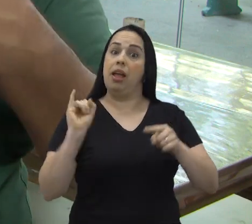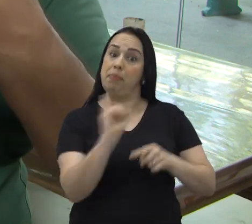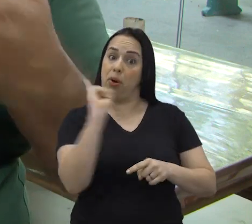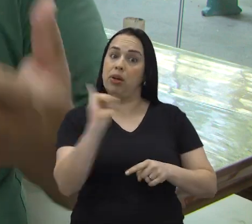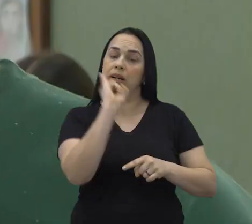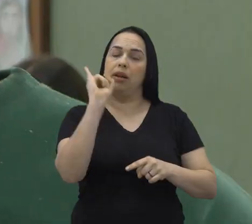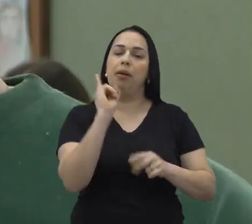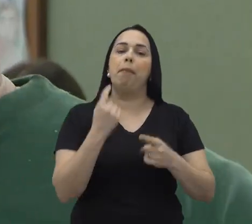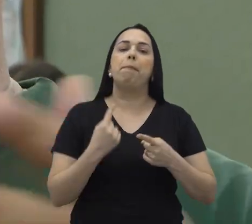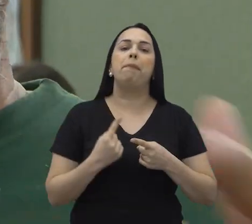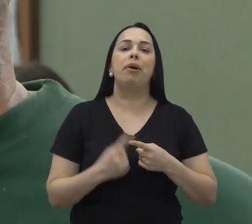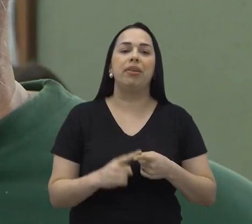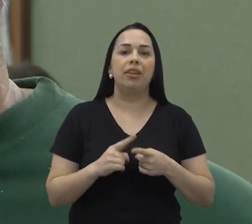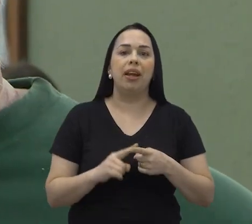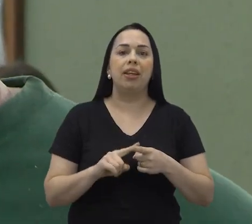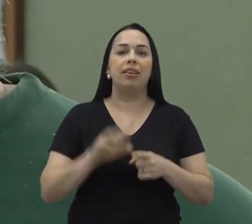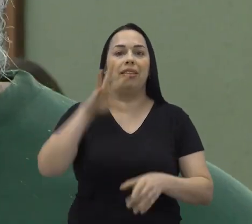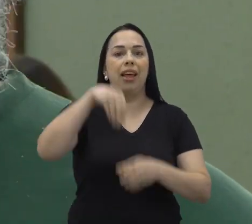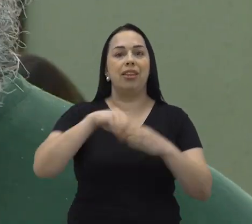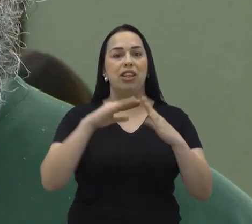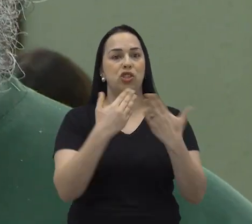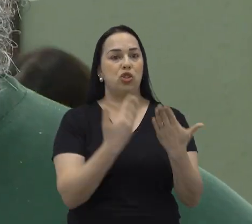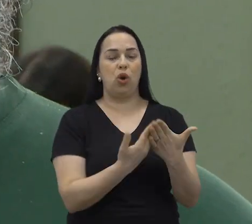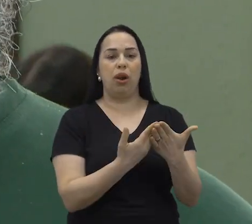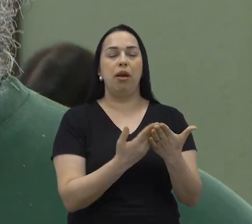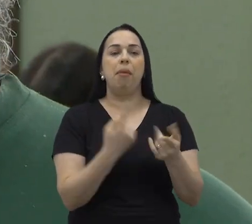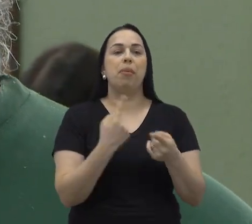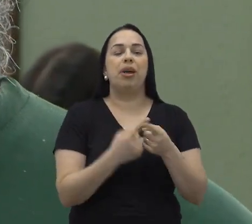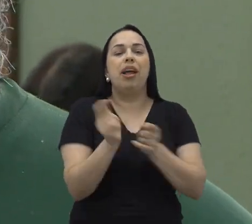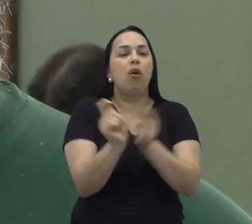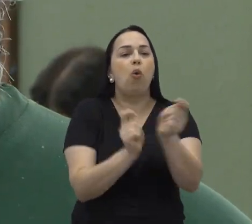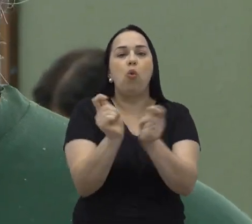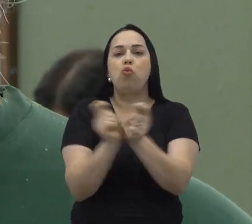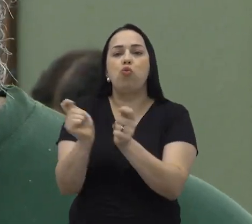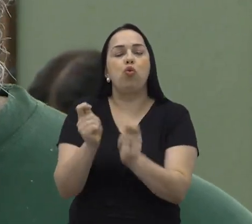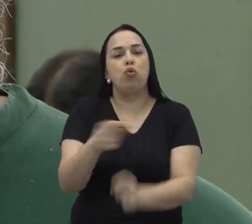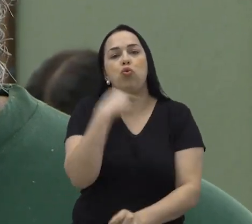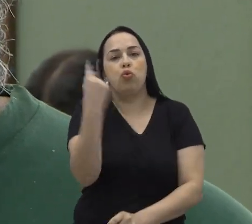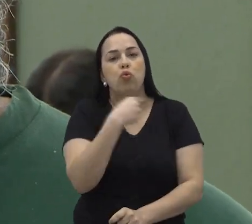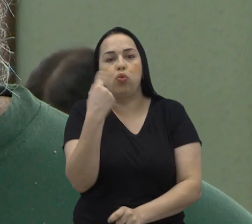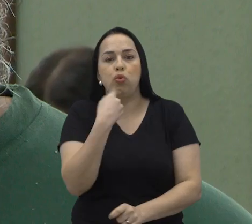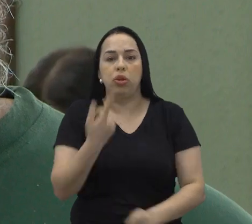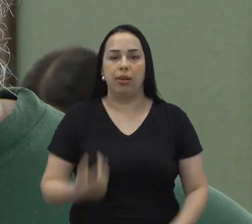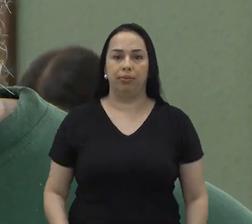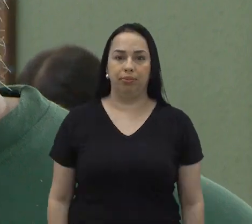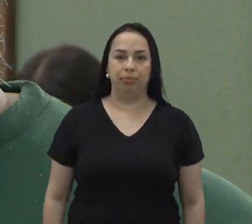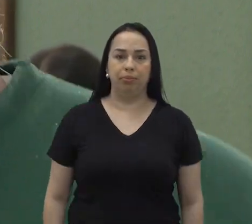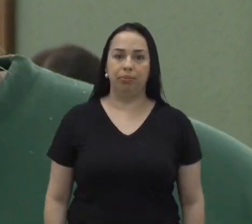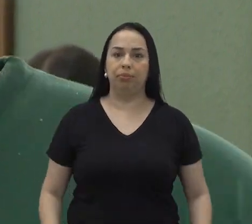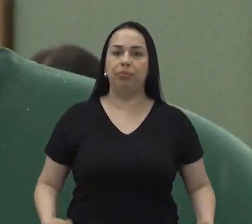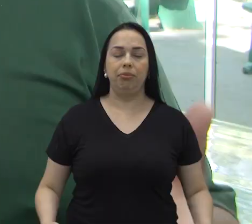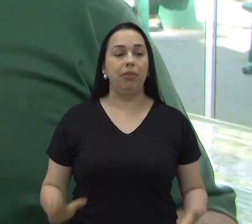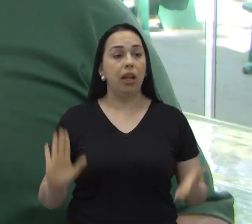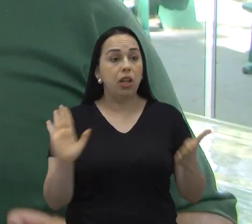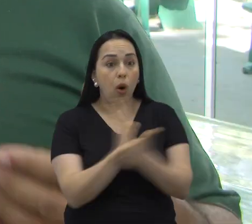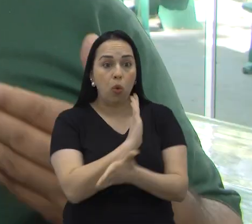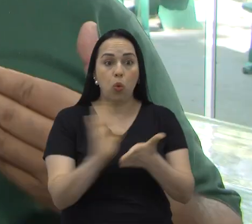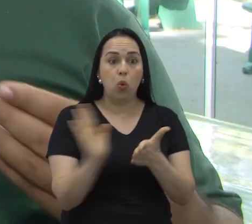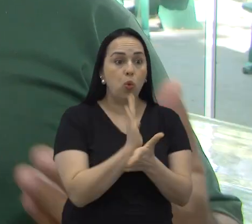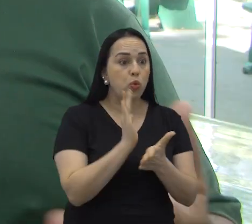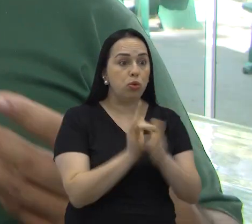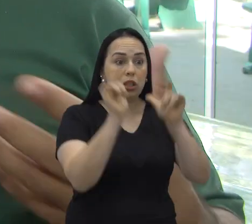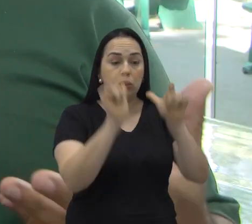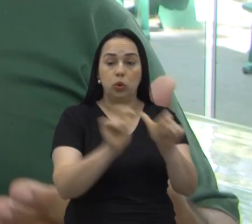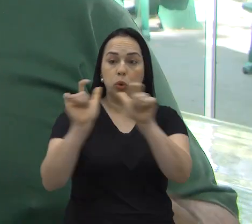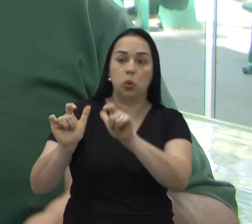ser importante, principalmente para escolas que não conseguem ter o controle dessa prática sobre os alunos. Tem muitos